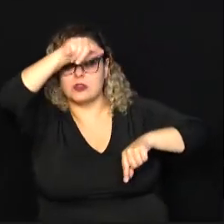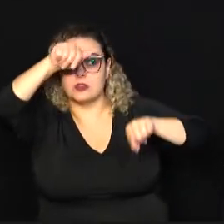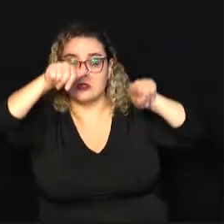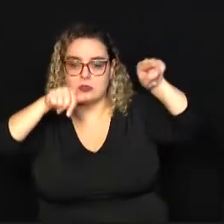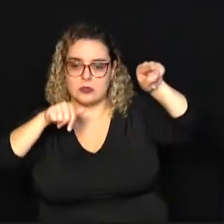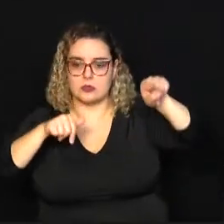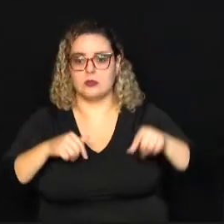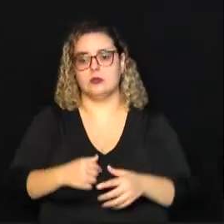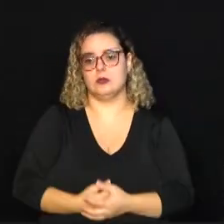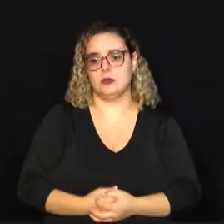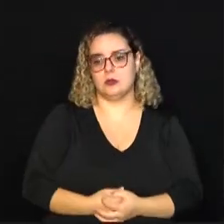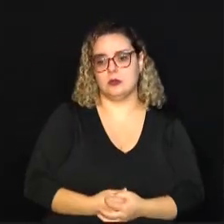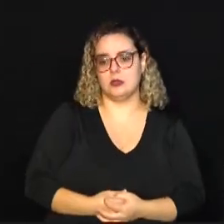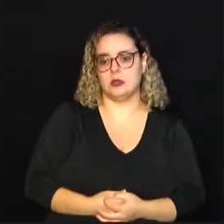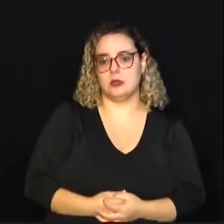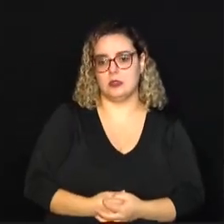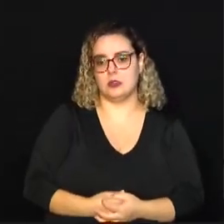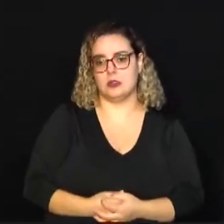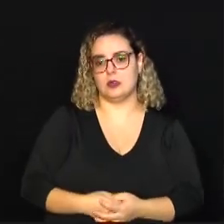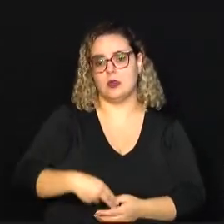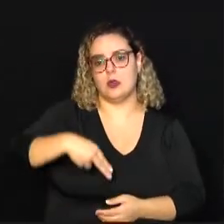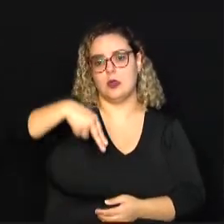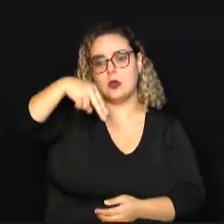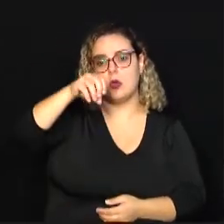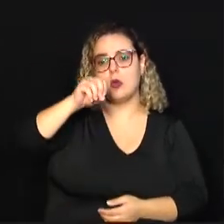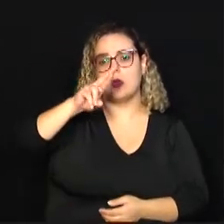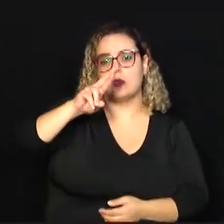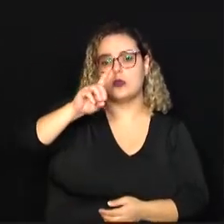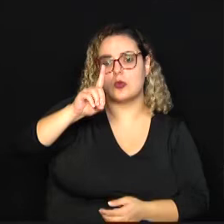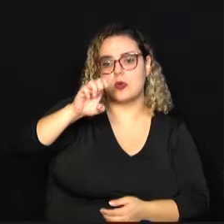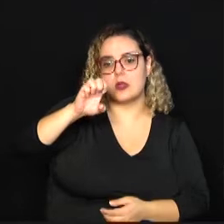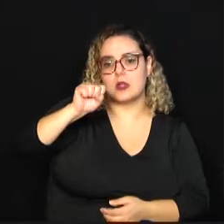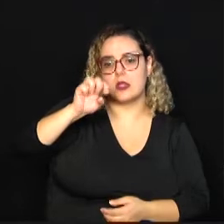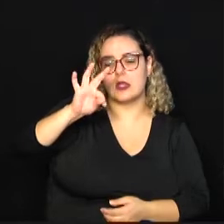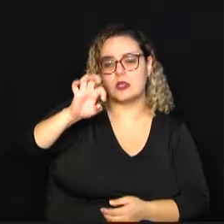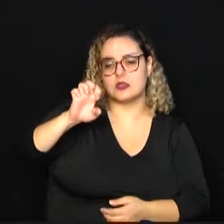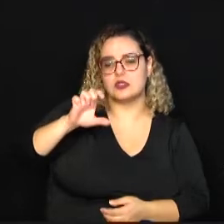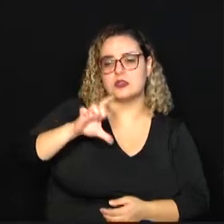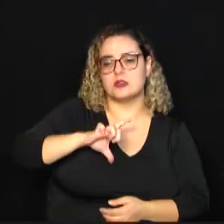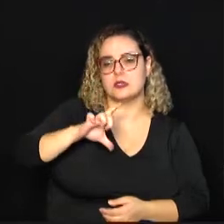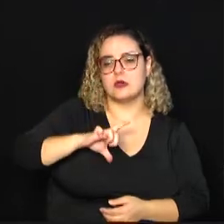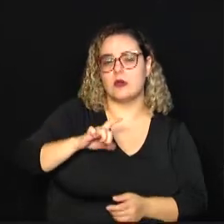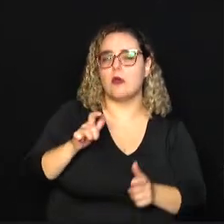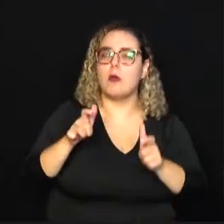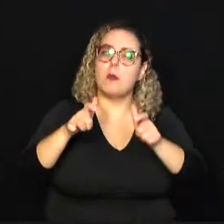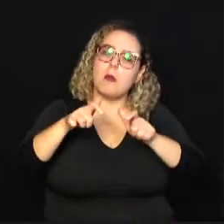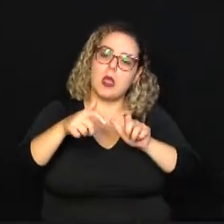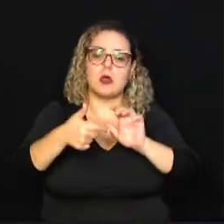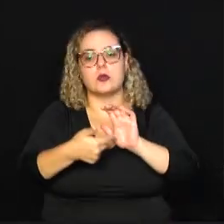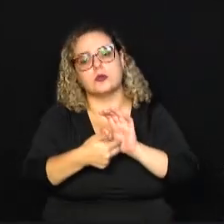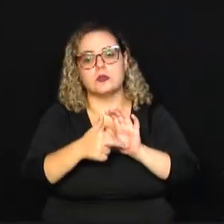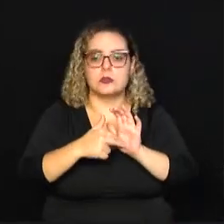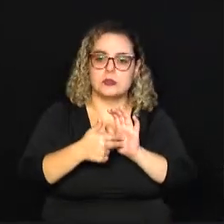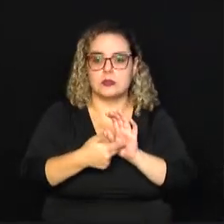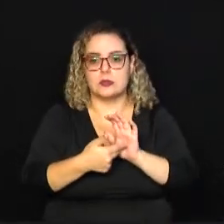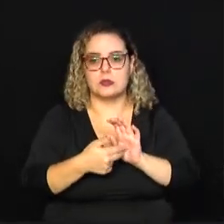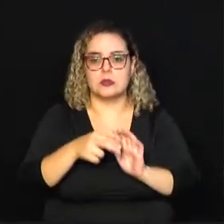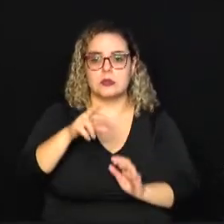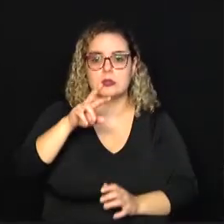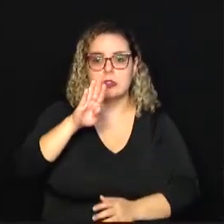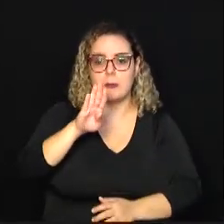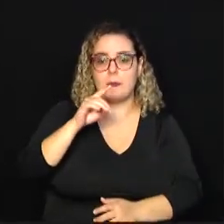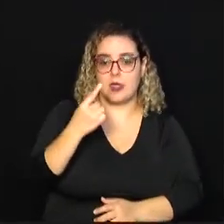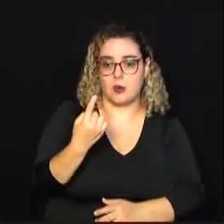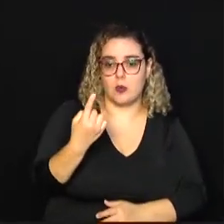né, a sua região nordeste, até o momento, tem um percentual menos significativo da P1 dentre as variantes